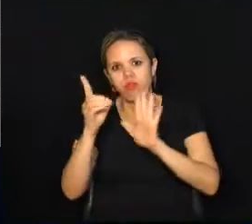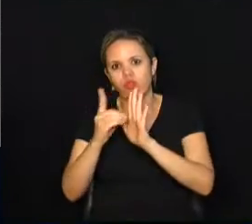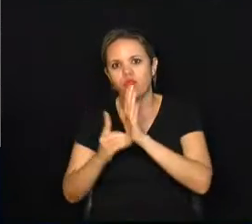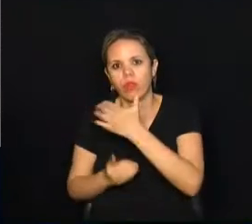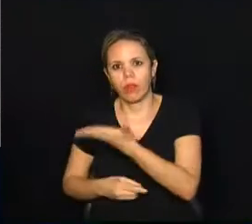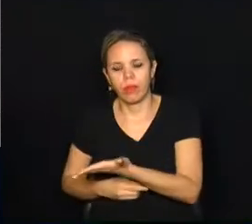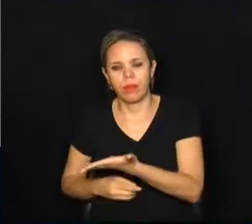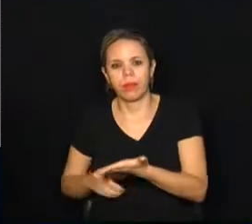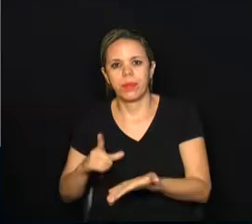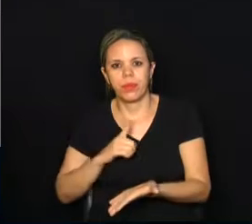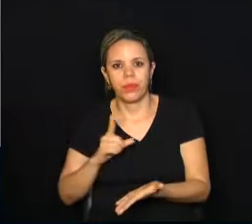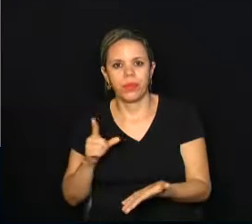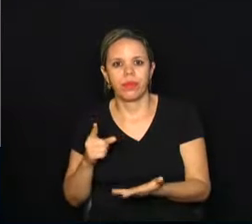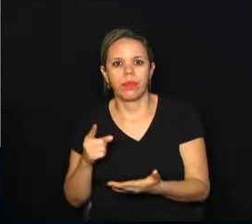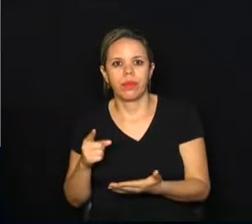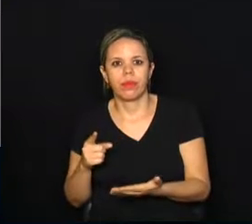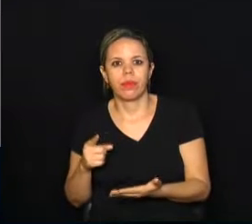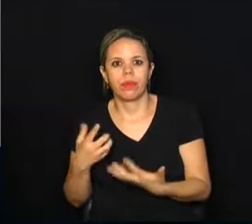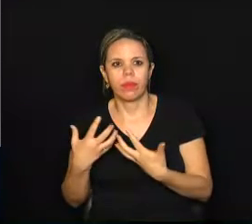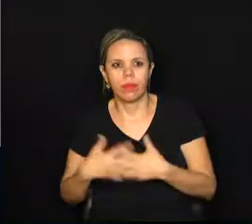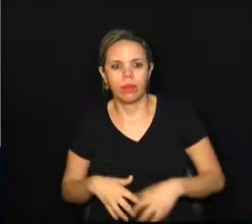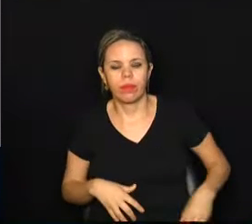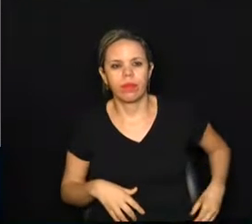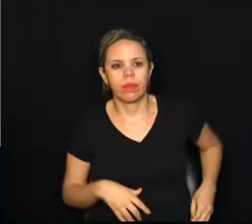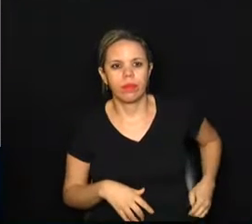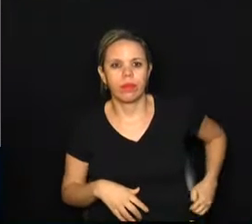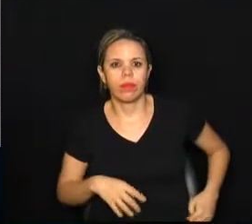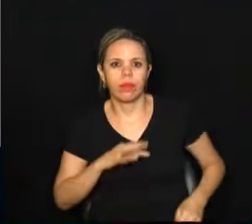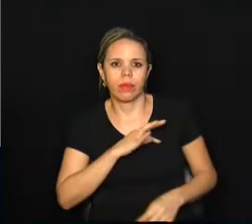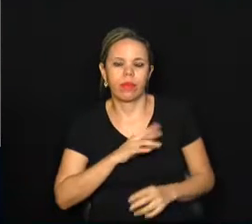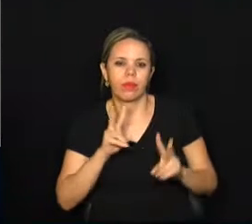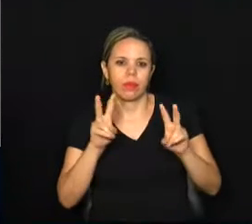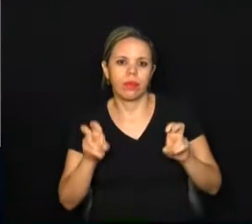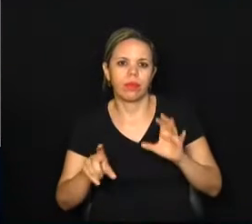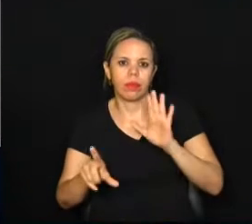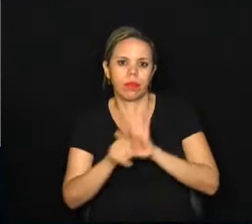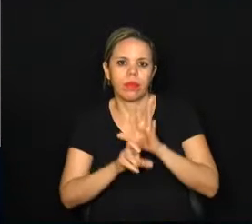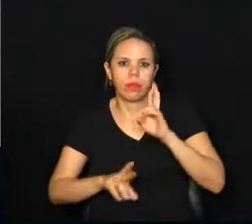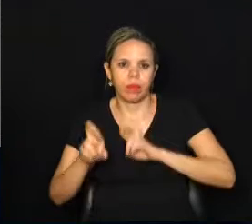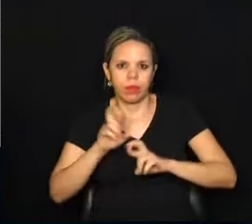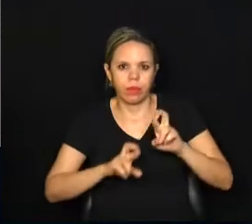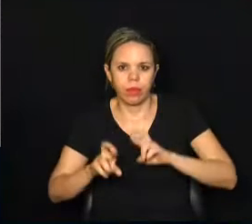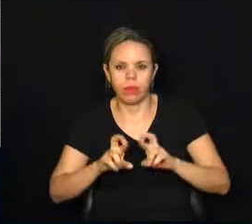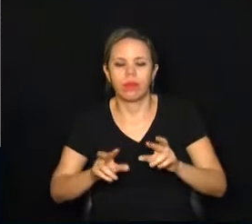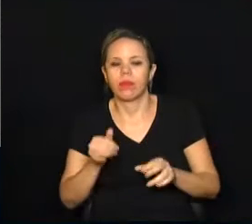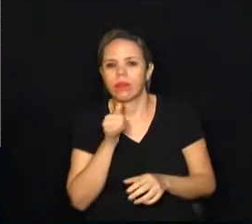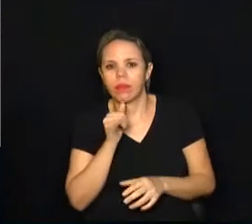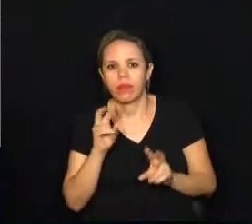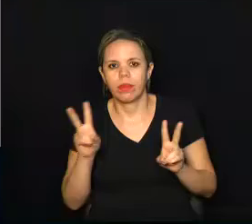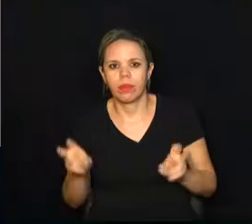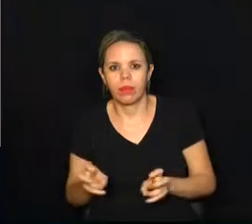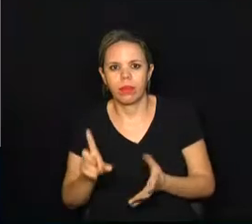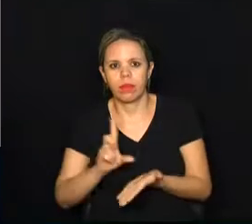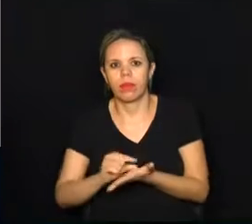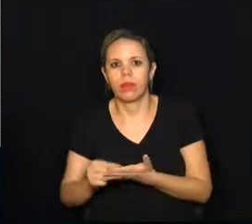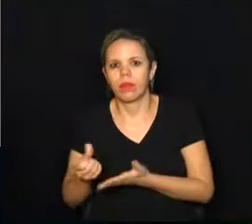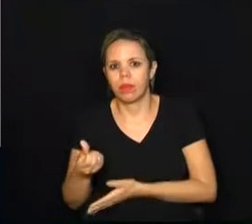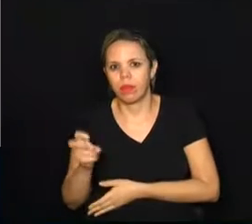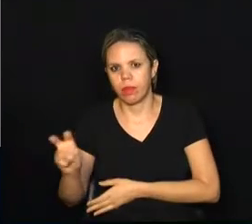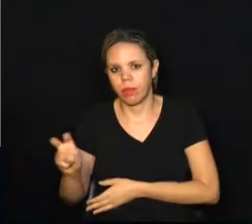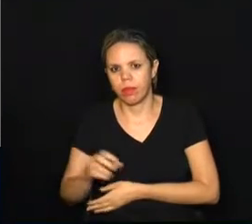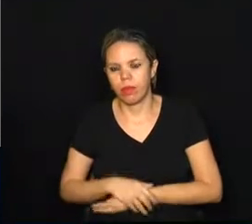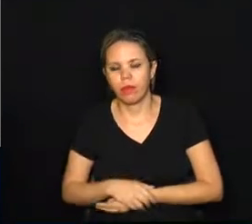decreto ele tem efeitos mais sob o aspecto da Lei de Responsabilidade Fiscal, em especial o artigo